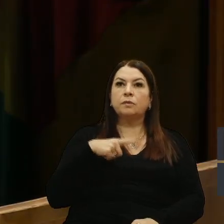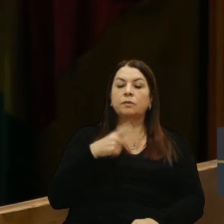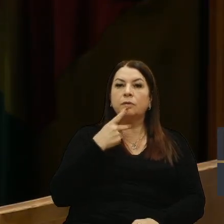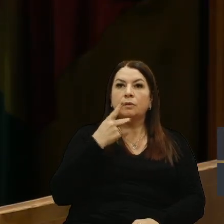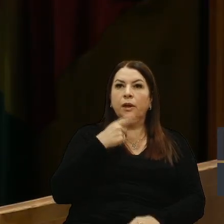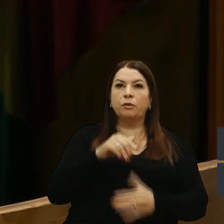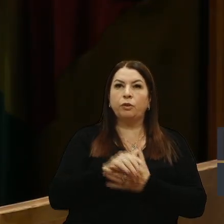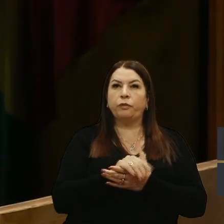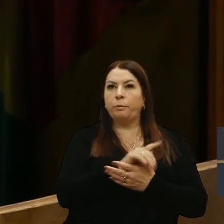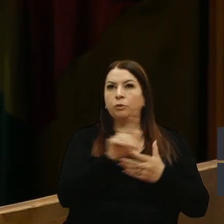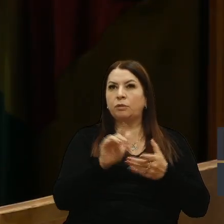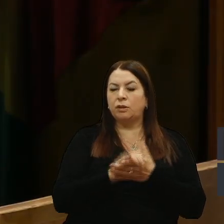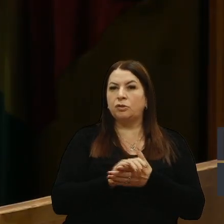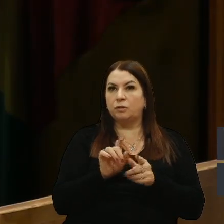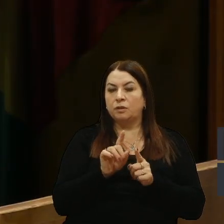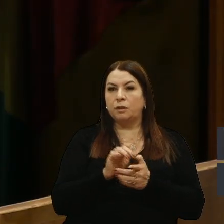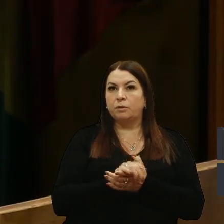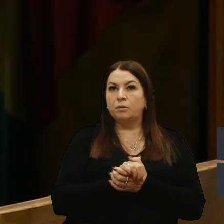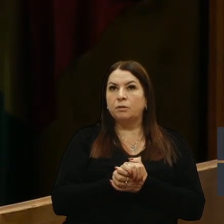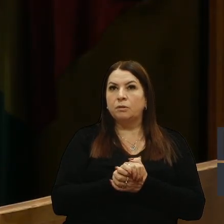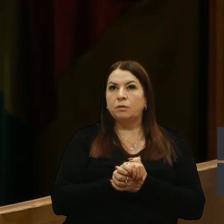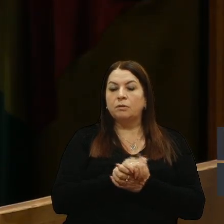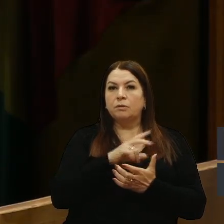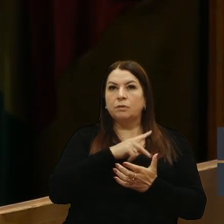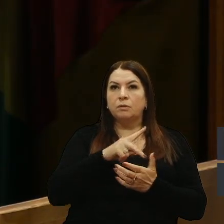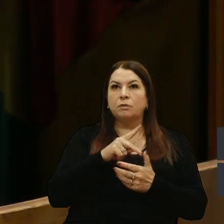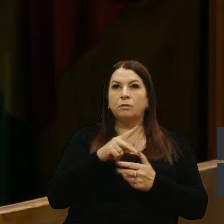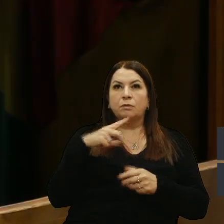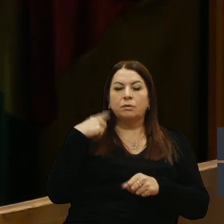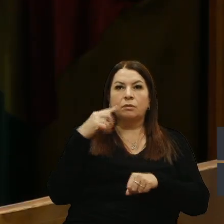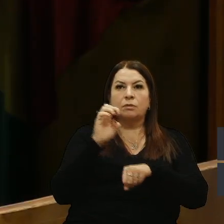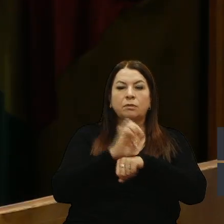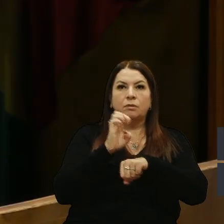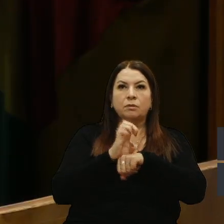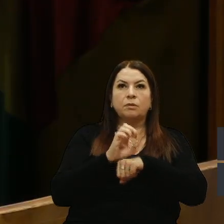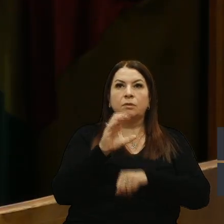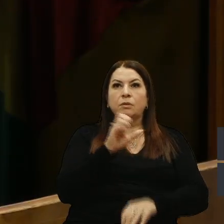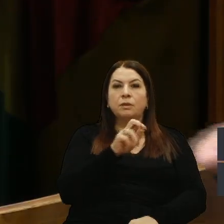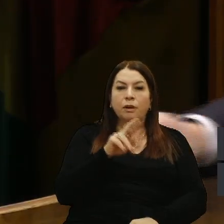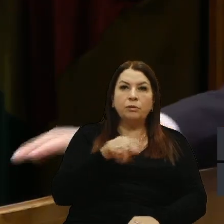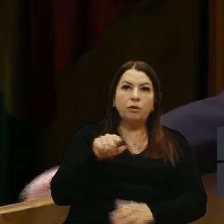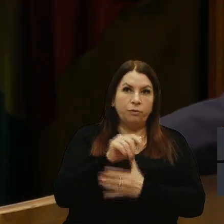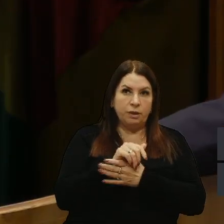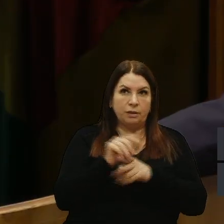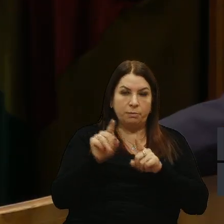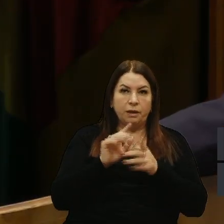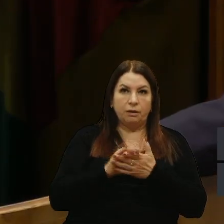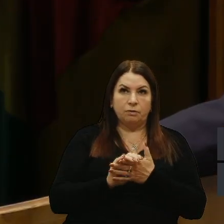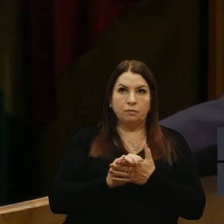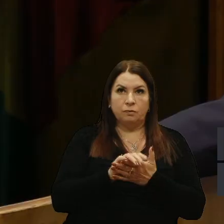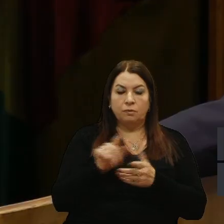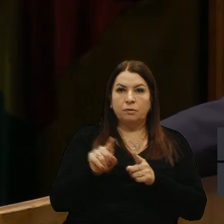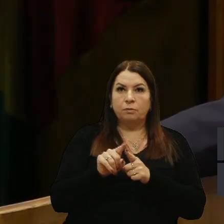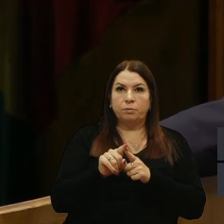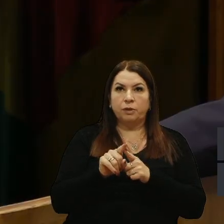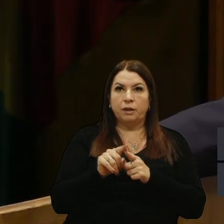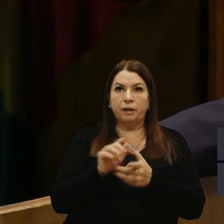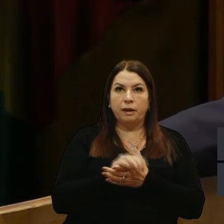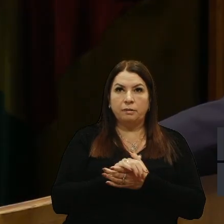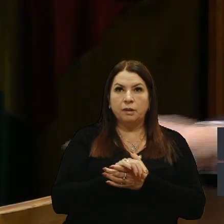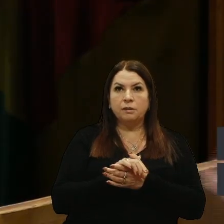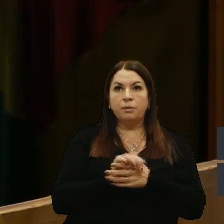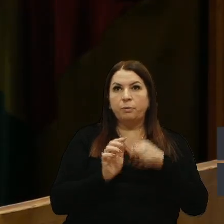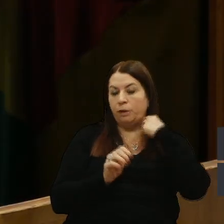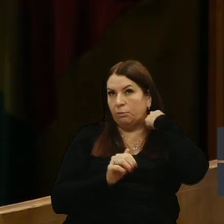falando junto ao presidente, deputado Sérgio Pérez da Assembleia, eu estava falando